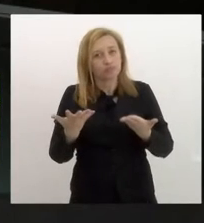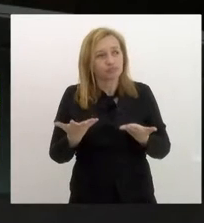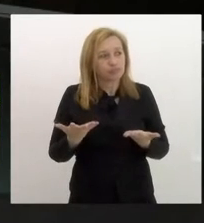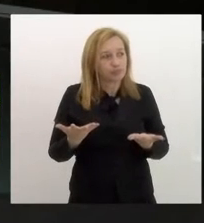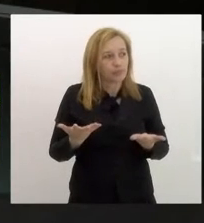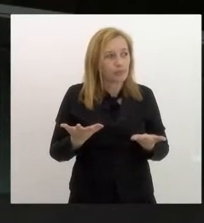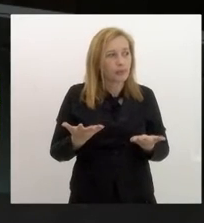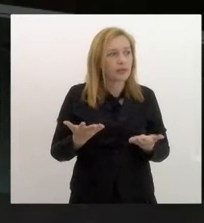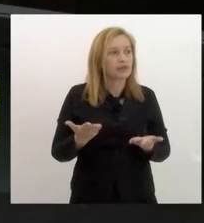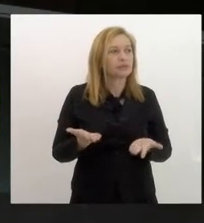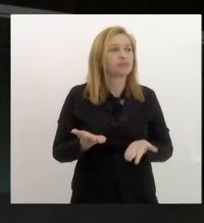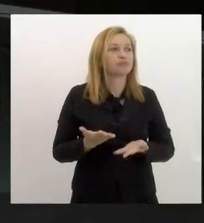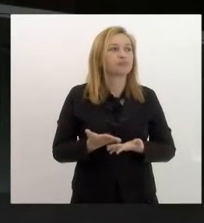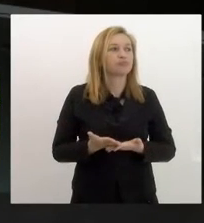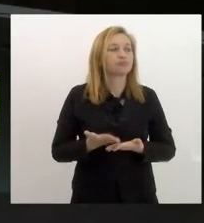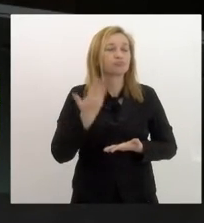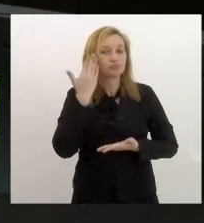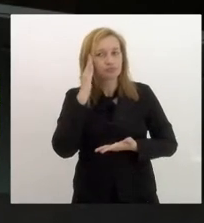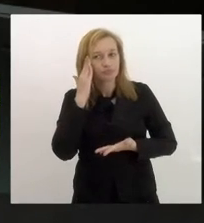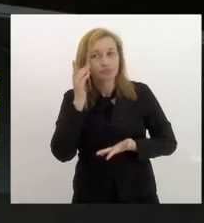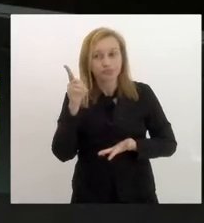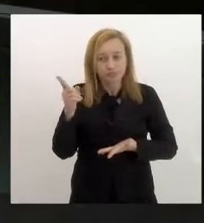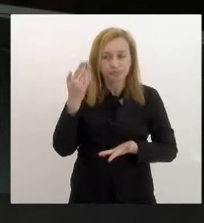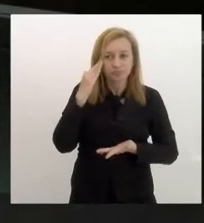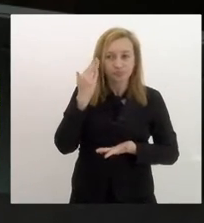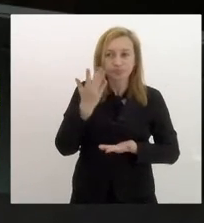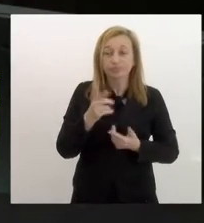têm entendido mas